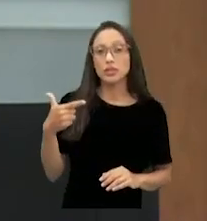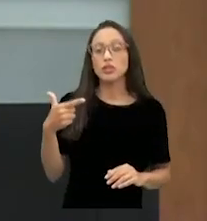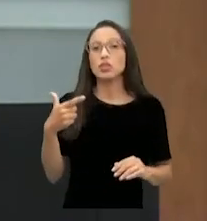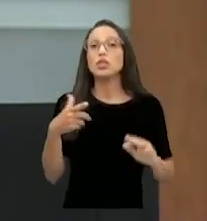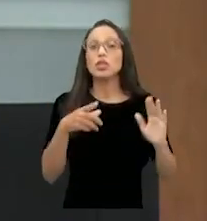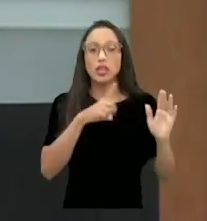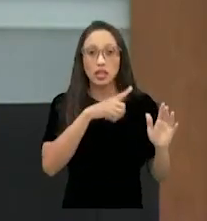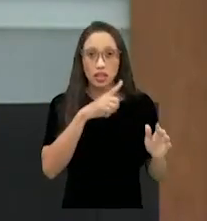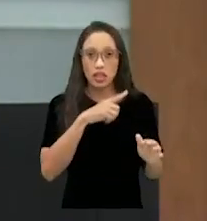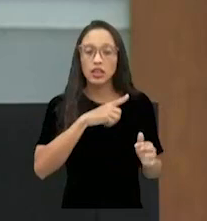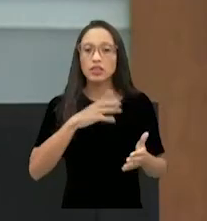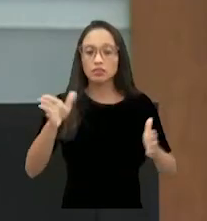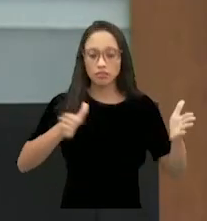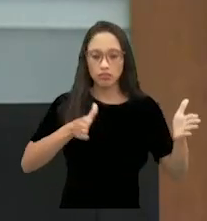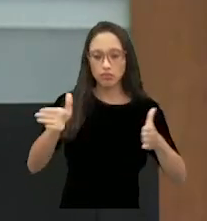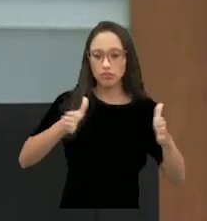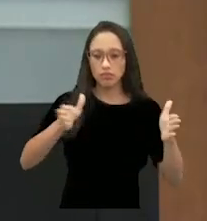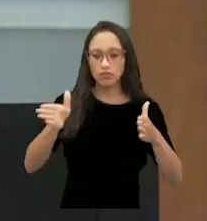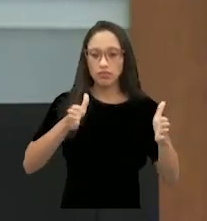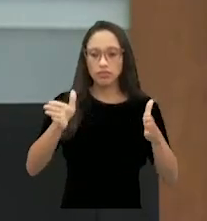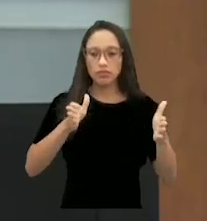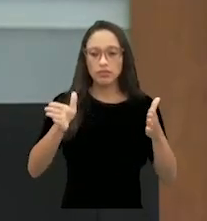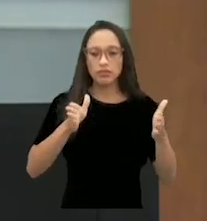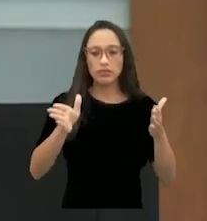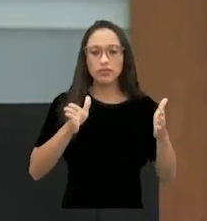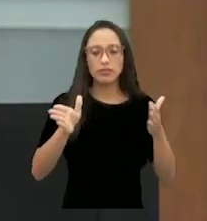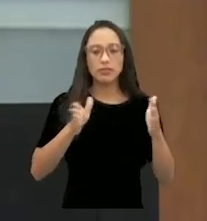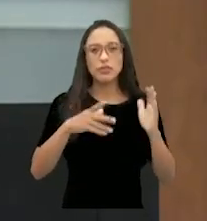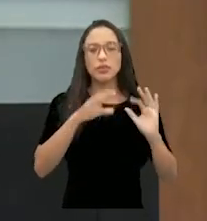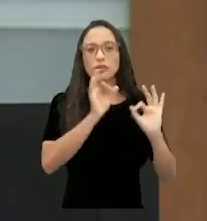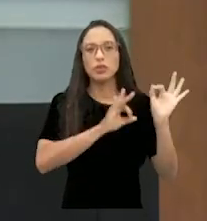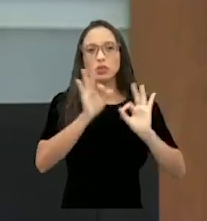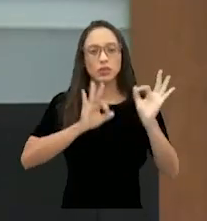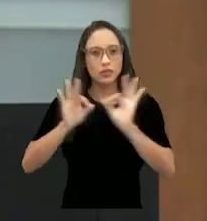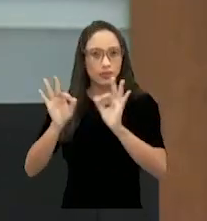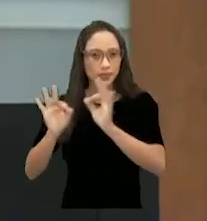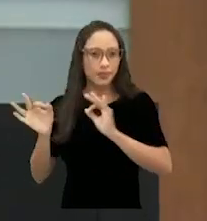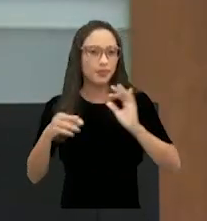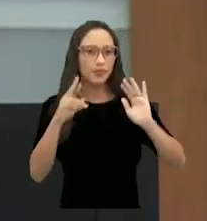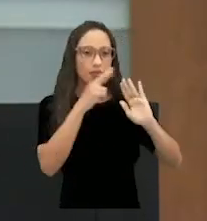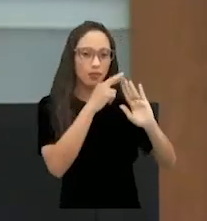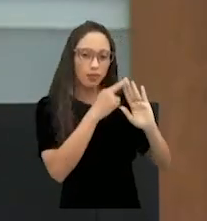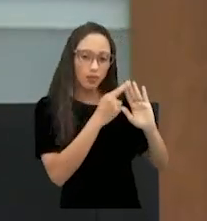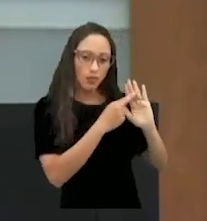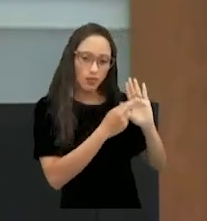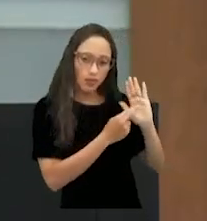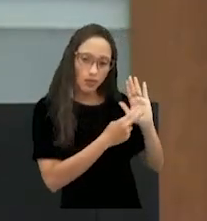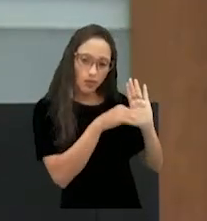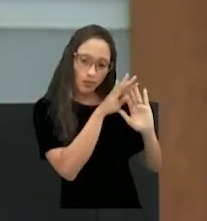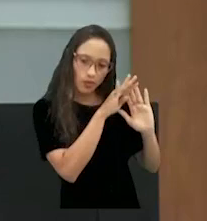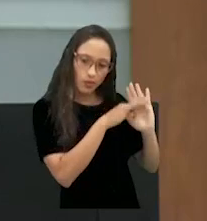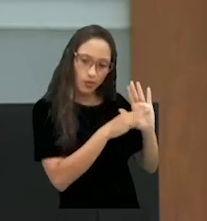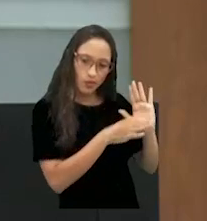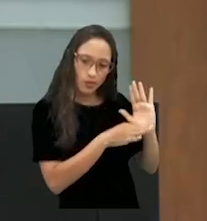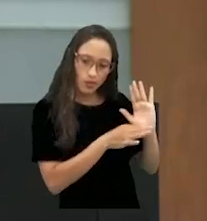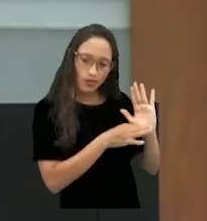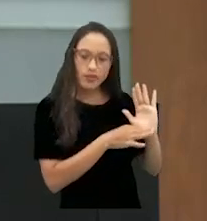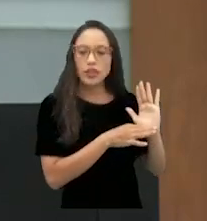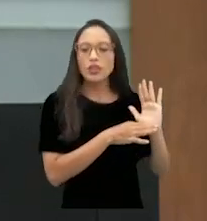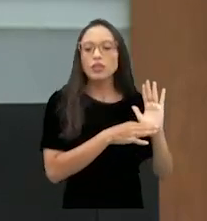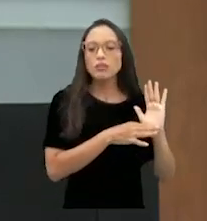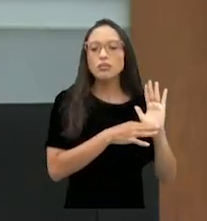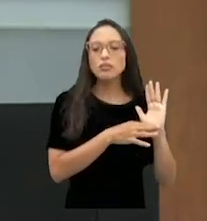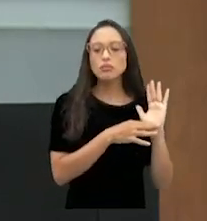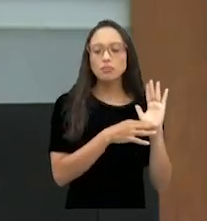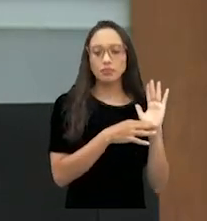para a regularização das atuais unidades de conservação,